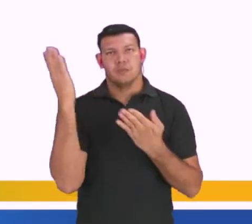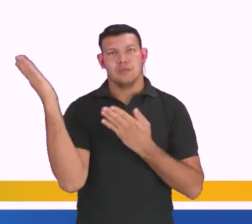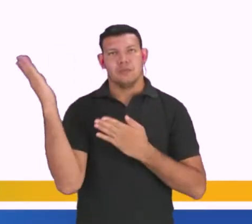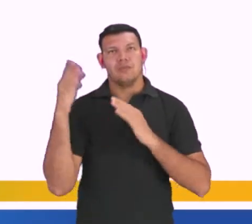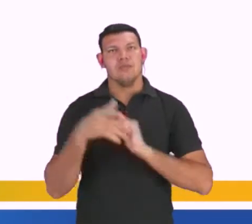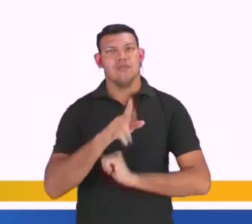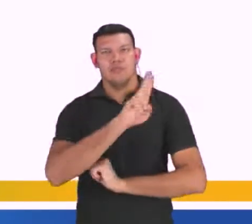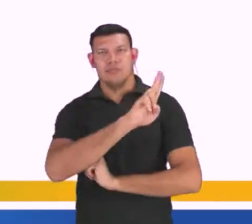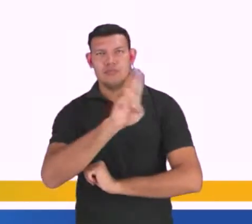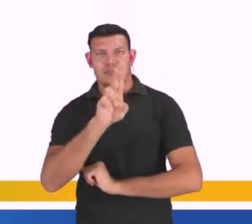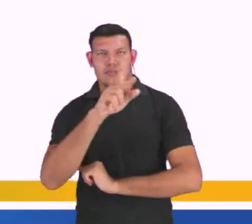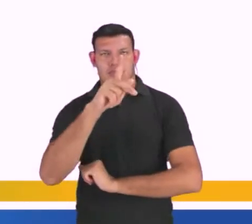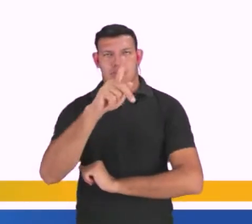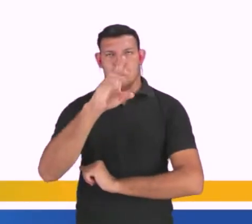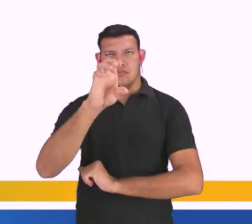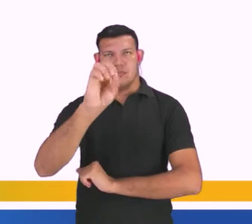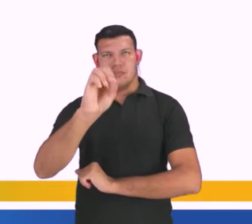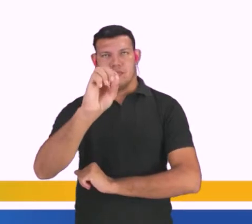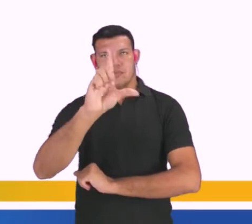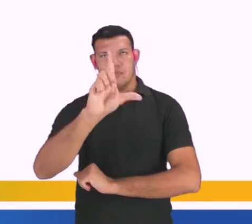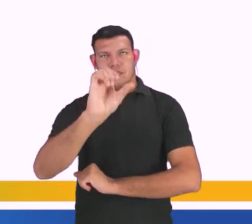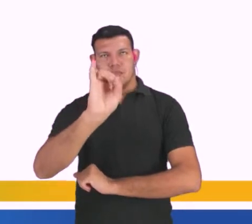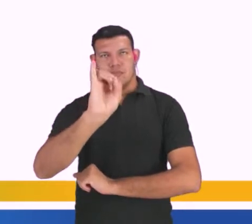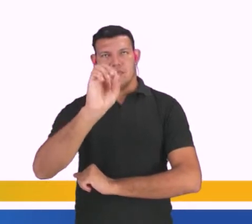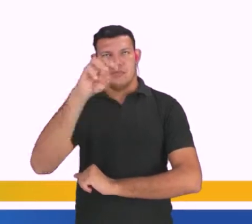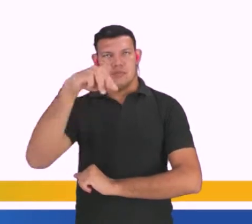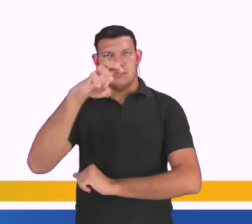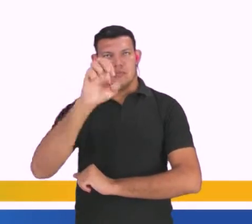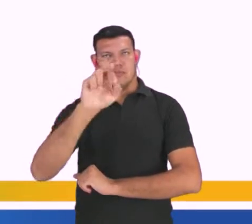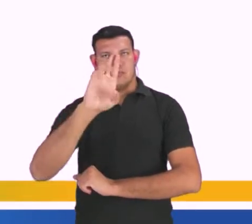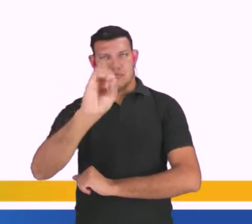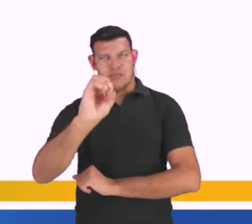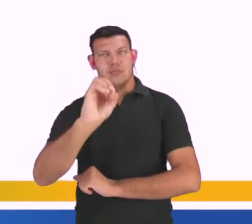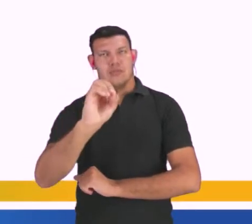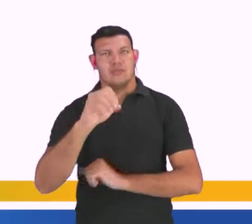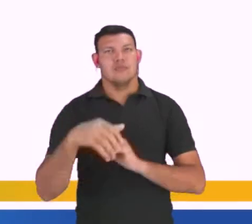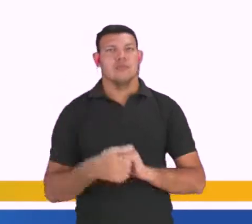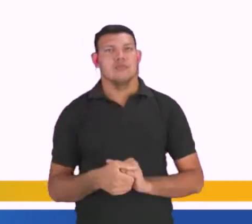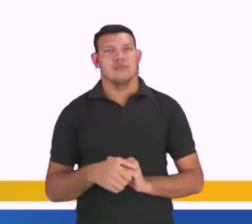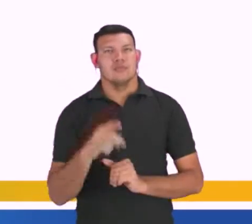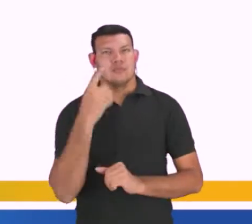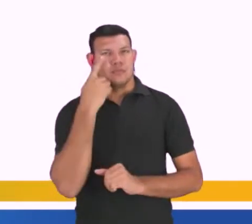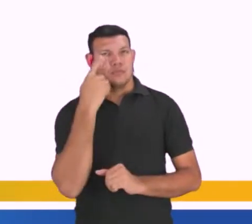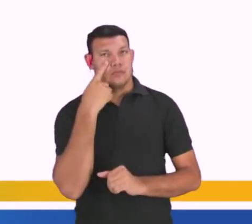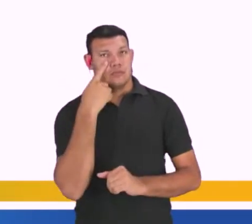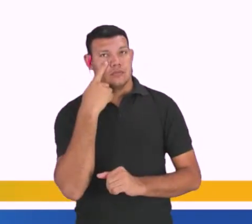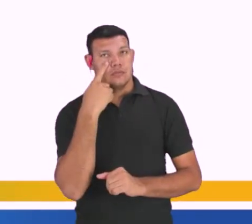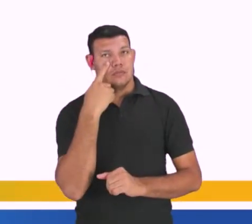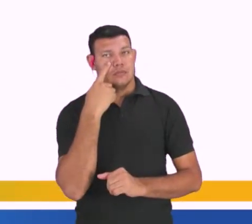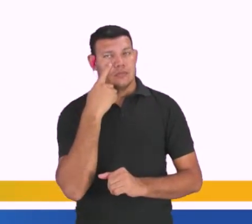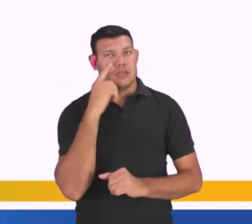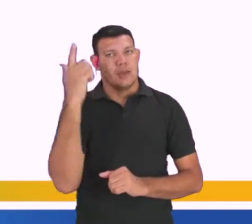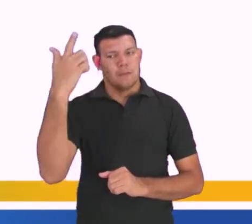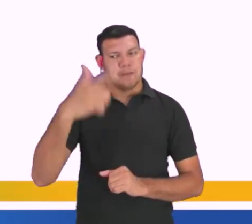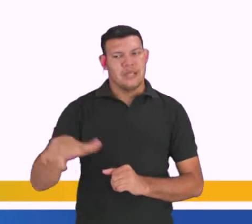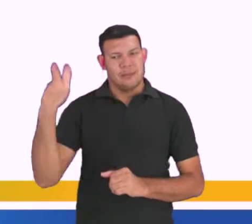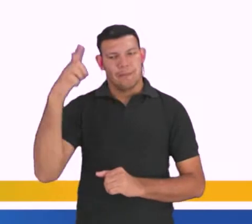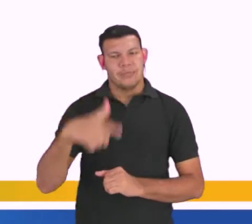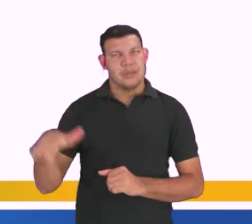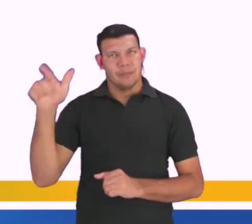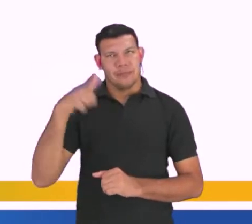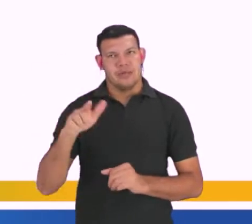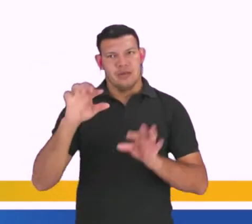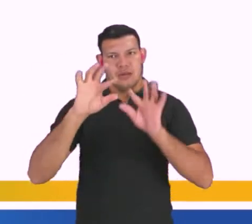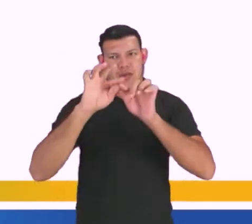é um polímero. Você vê esses 3 pontinhos ao redor da molécula, é que ela se repete várias vezes, formando